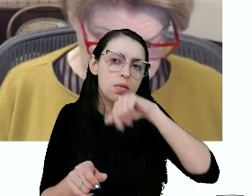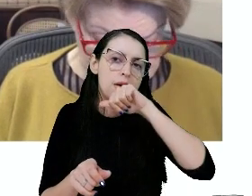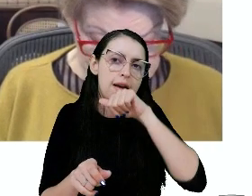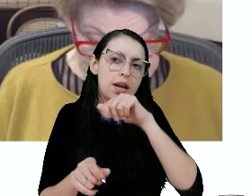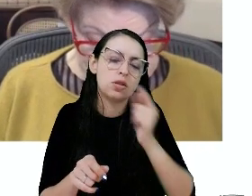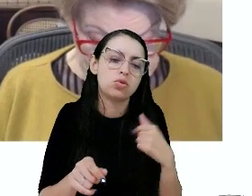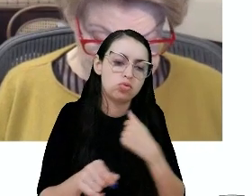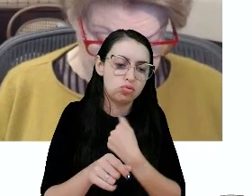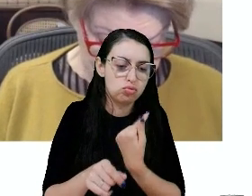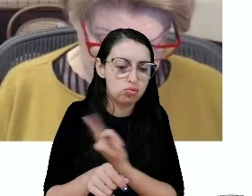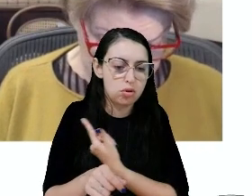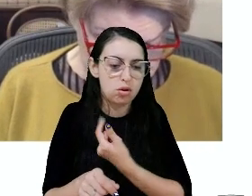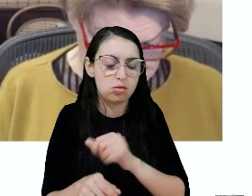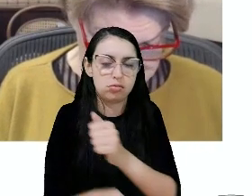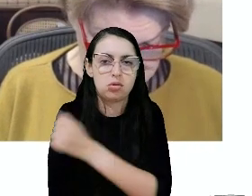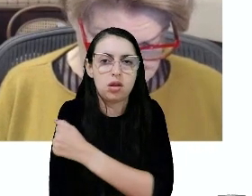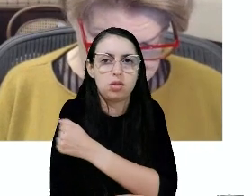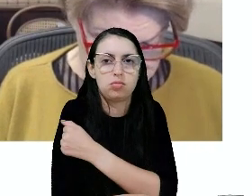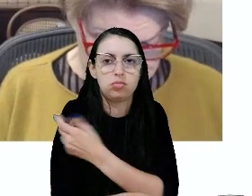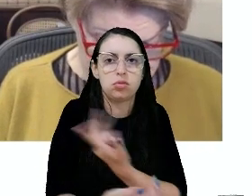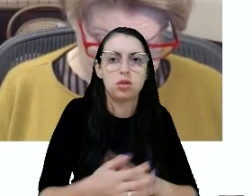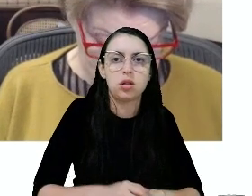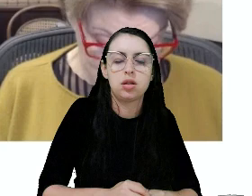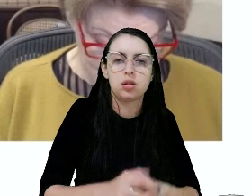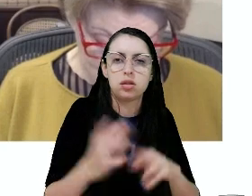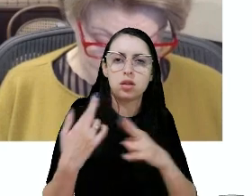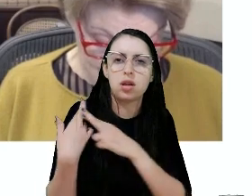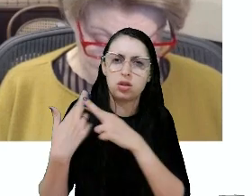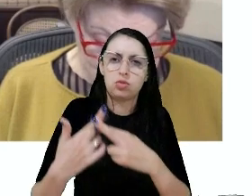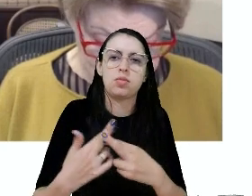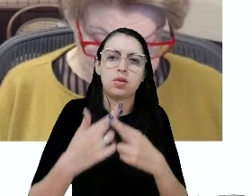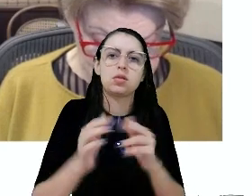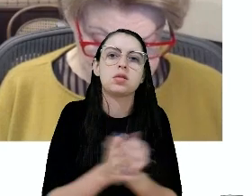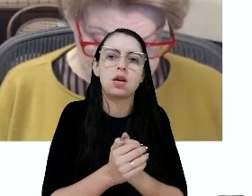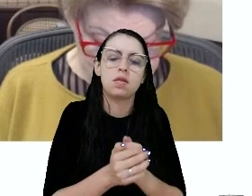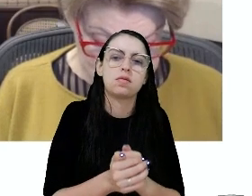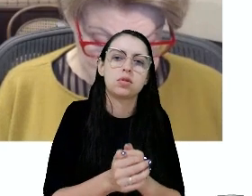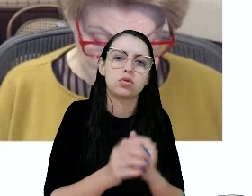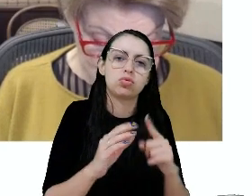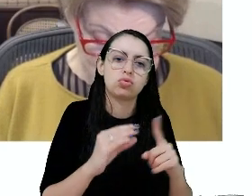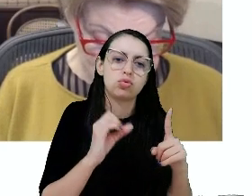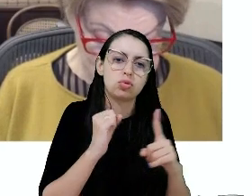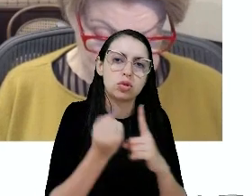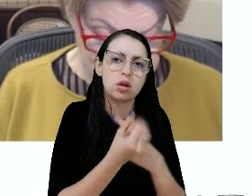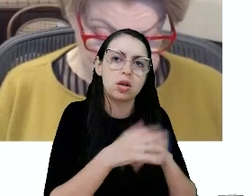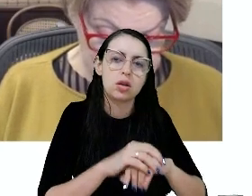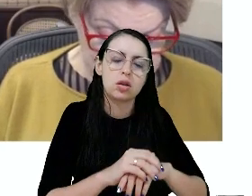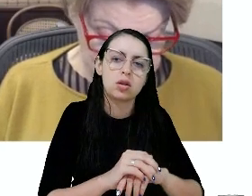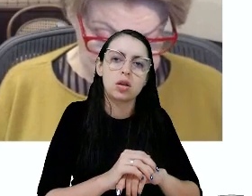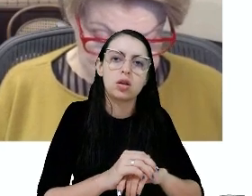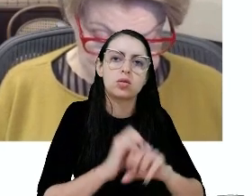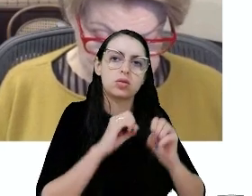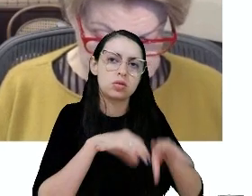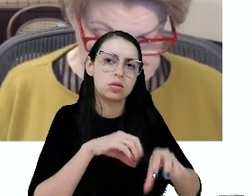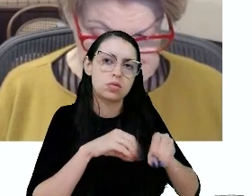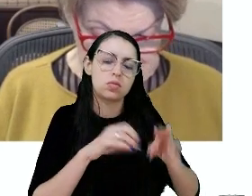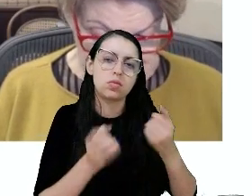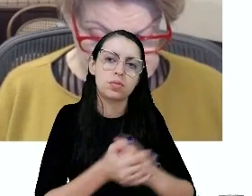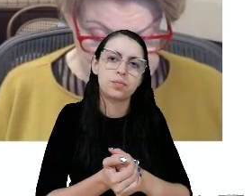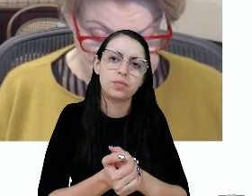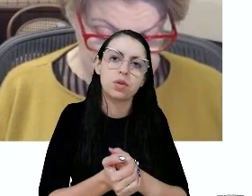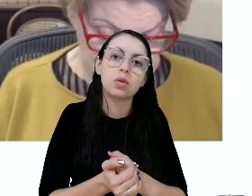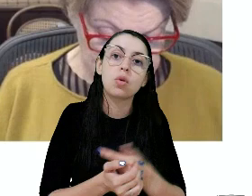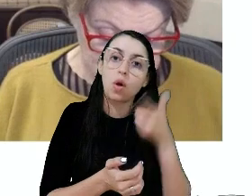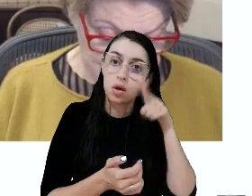pais dos nossos alunos que estão atendidos, das nossas lideranças sociais que são formadas dentro desse processo de